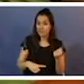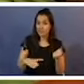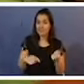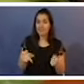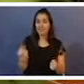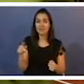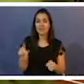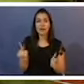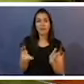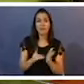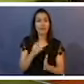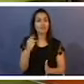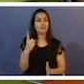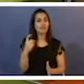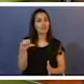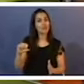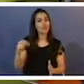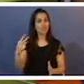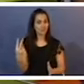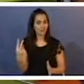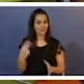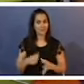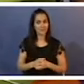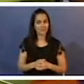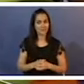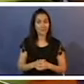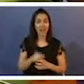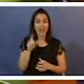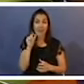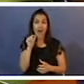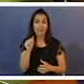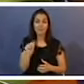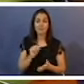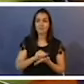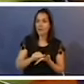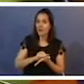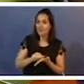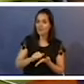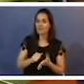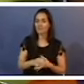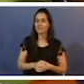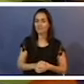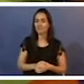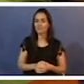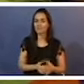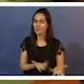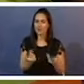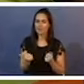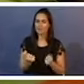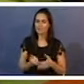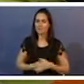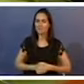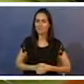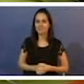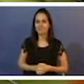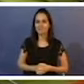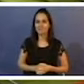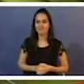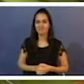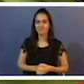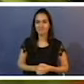página 192 lápis borracha vamos começar